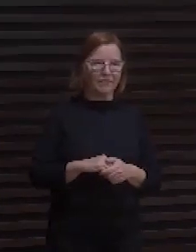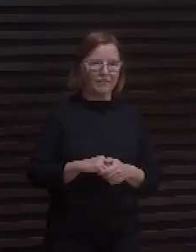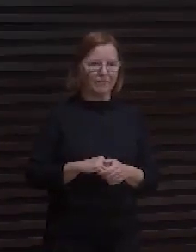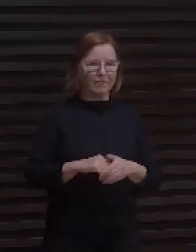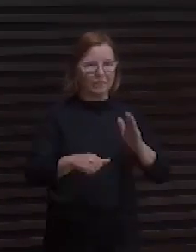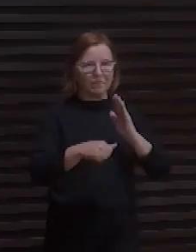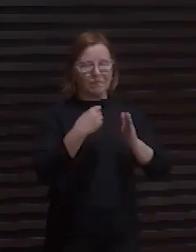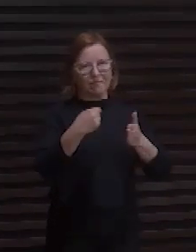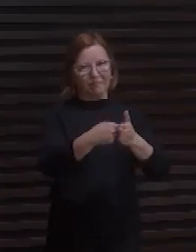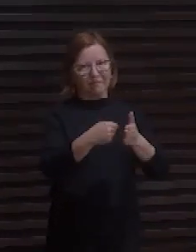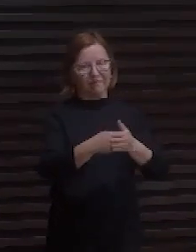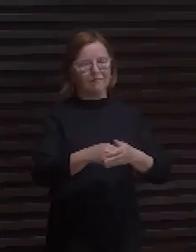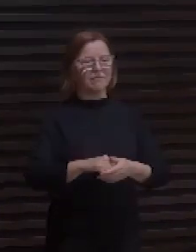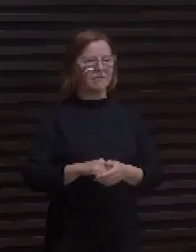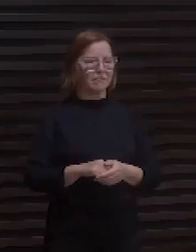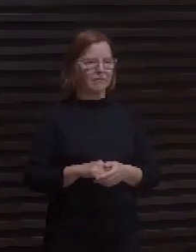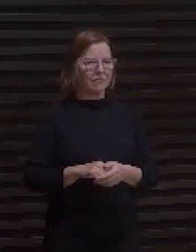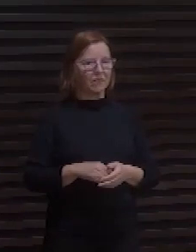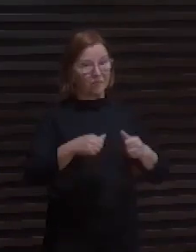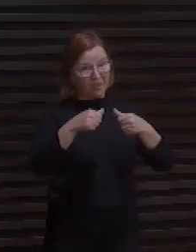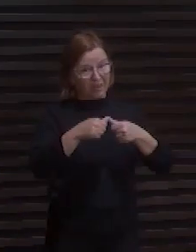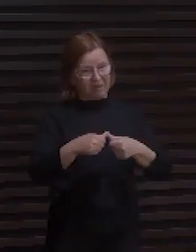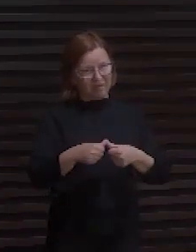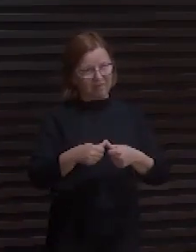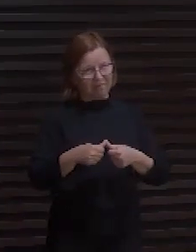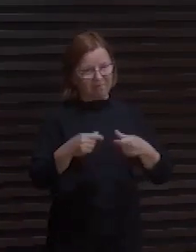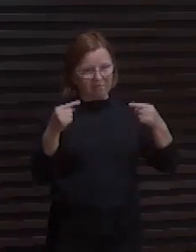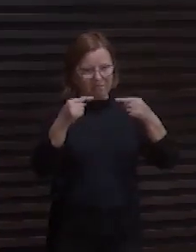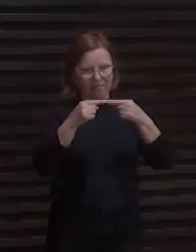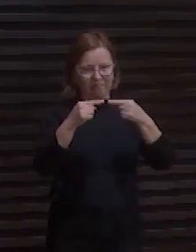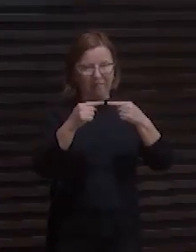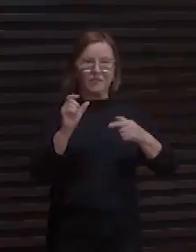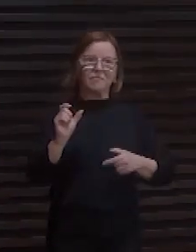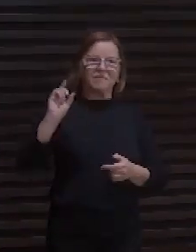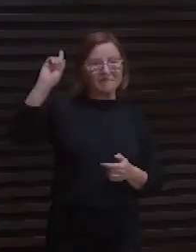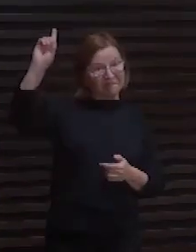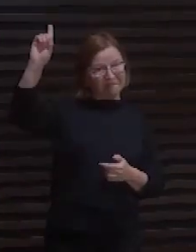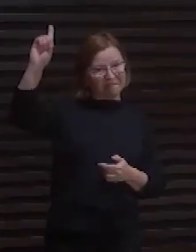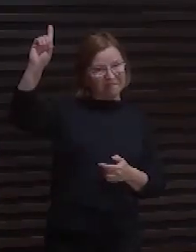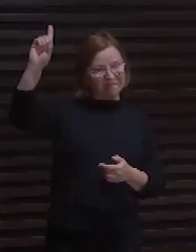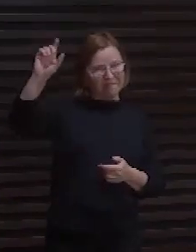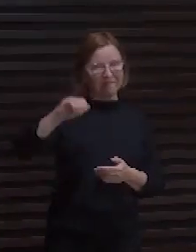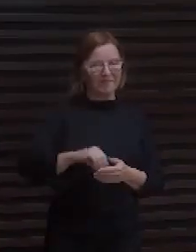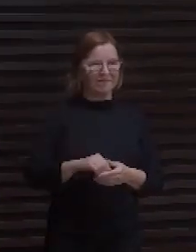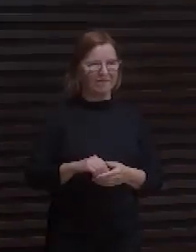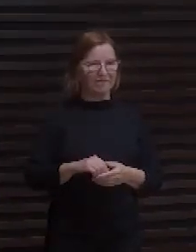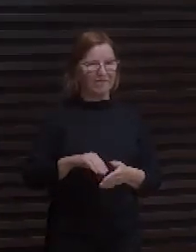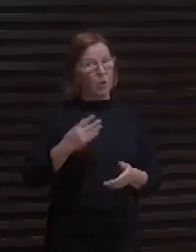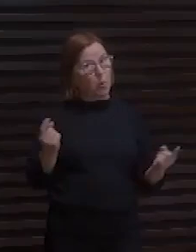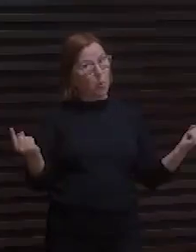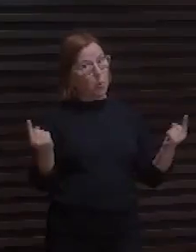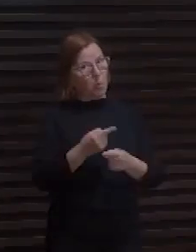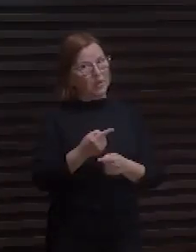Primeira pergunta: isso está de conformidade com a palavra de Deus ou é contrário a